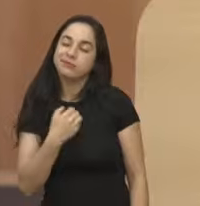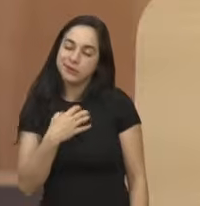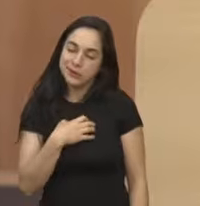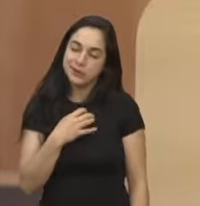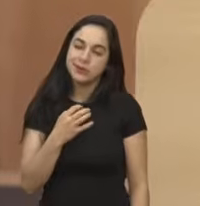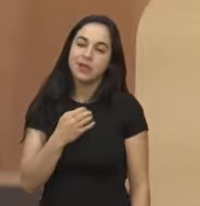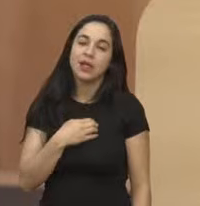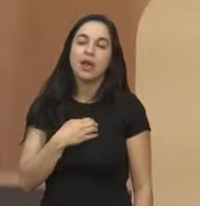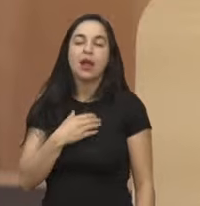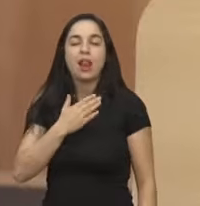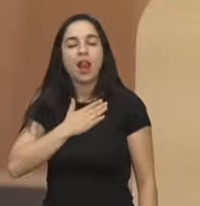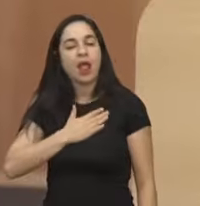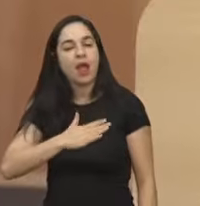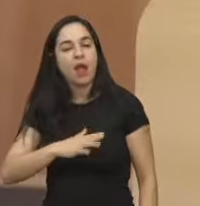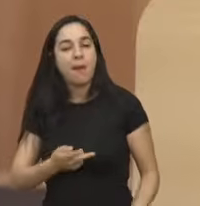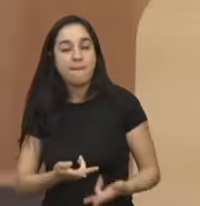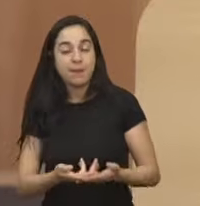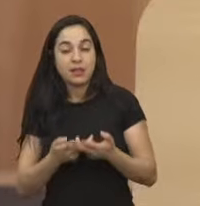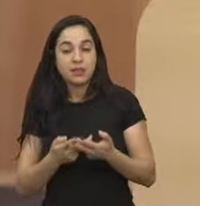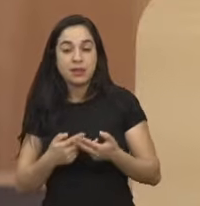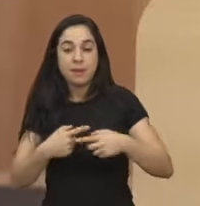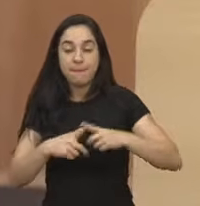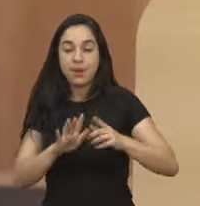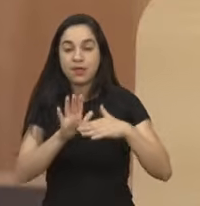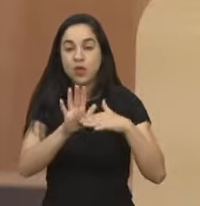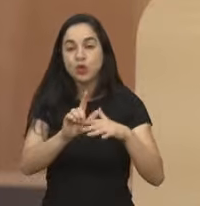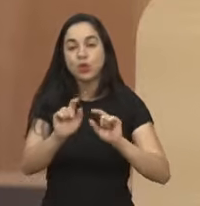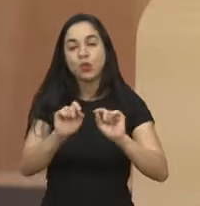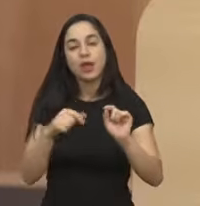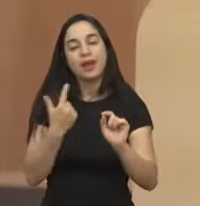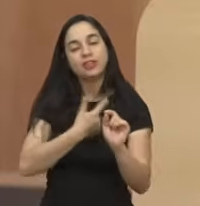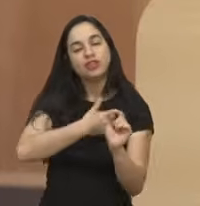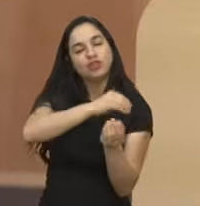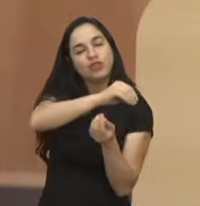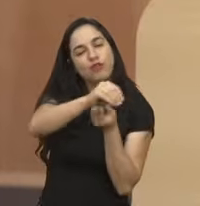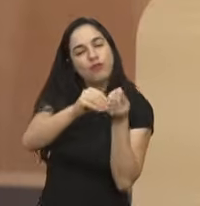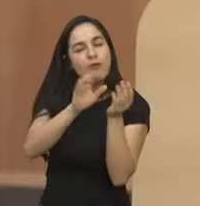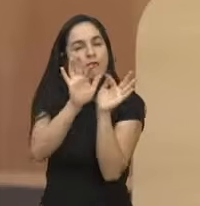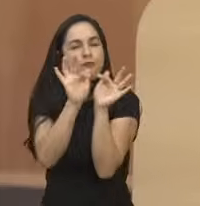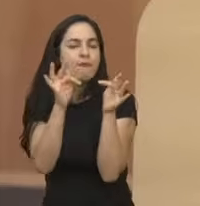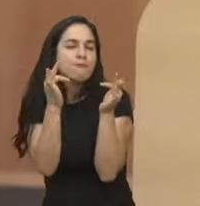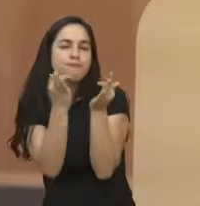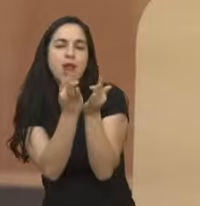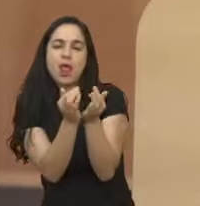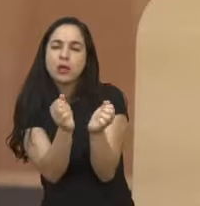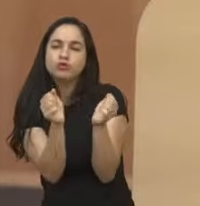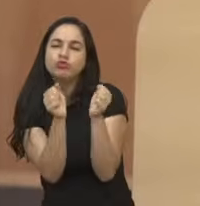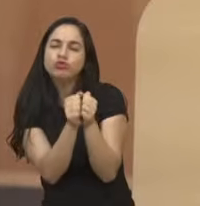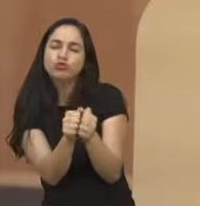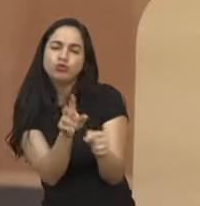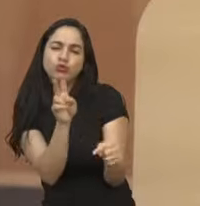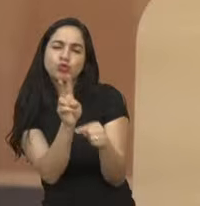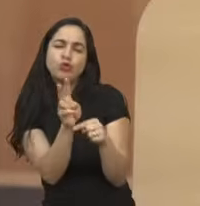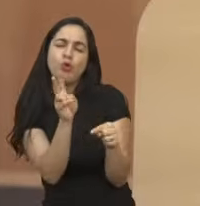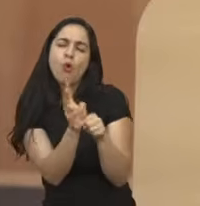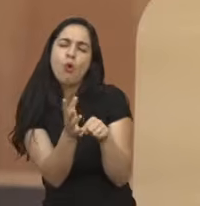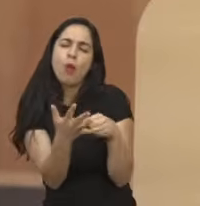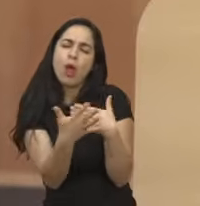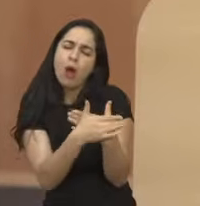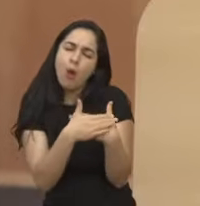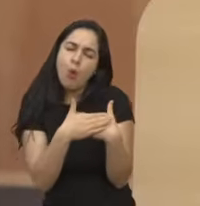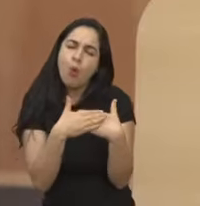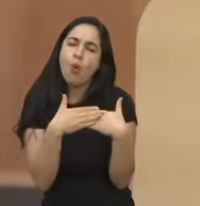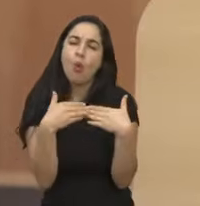ajuda muito no processo do luto é esse envolvimento nosso na hora com a família enlutada. Nossa, esse acolhimento, esse consolo,